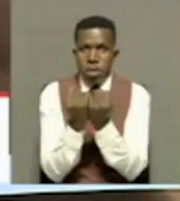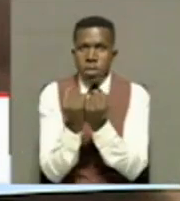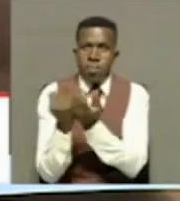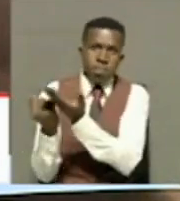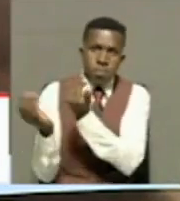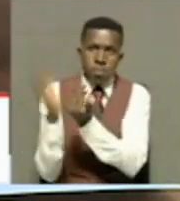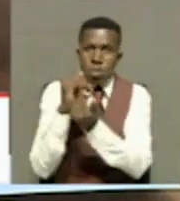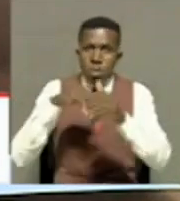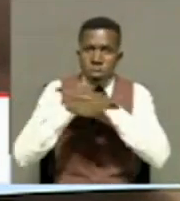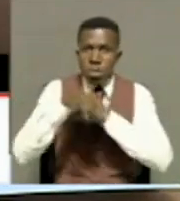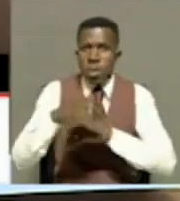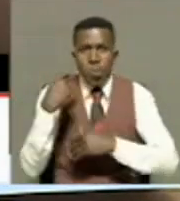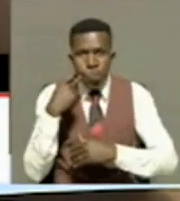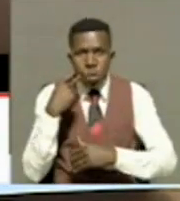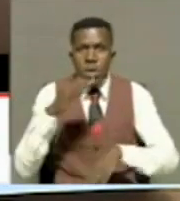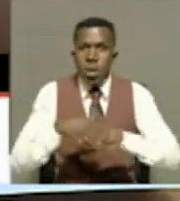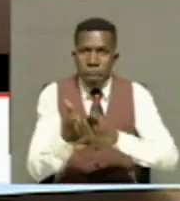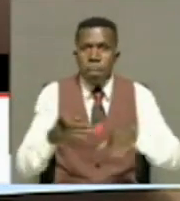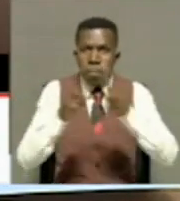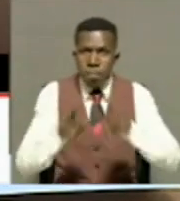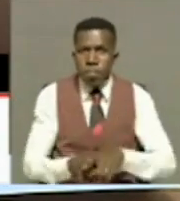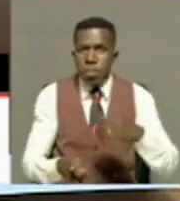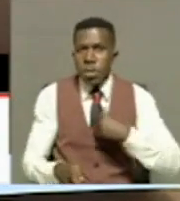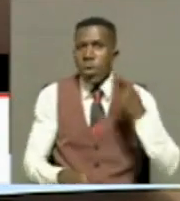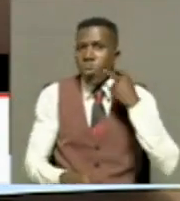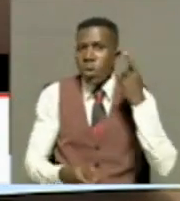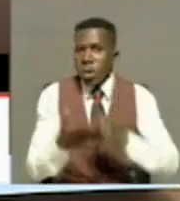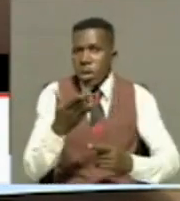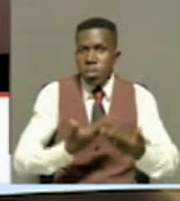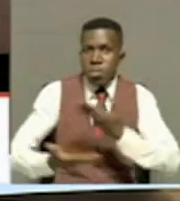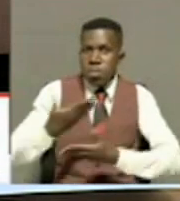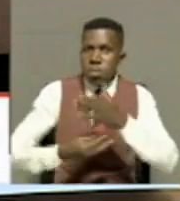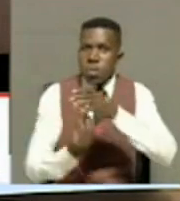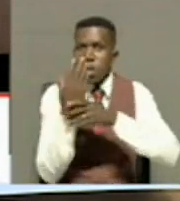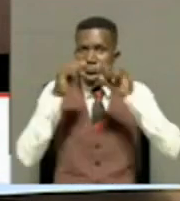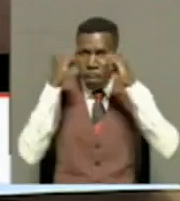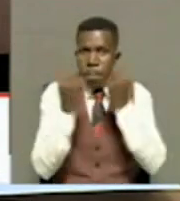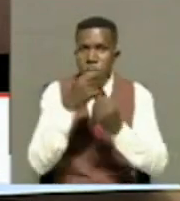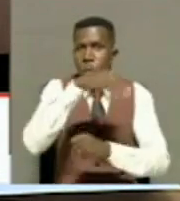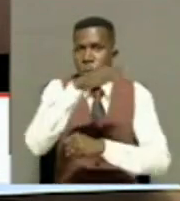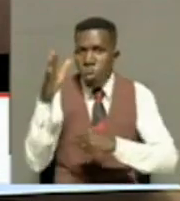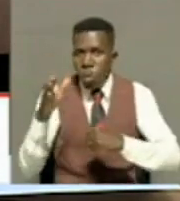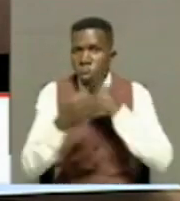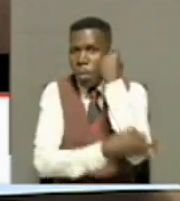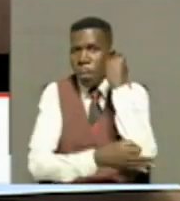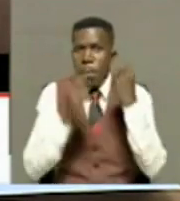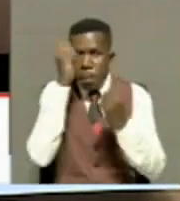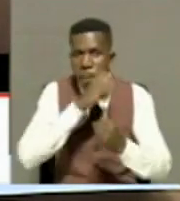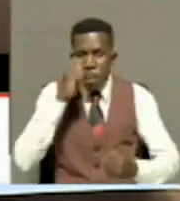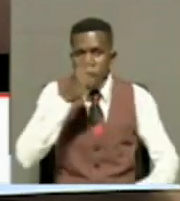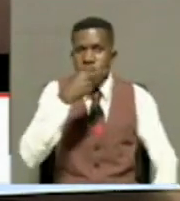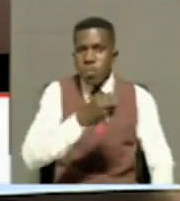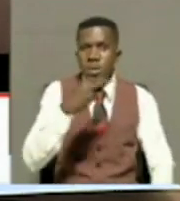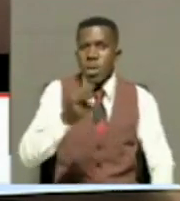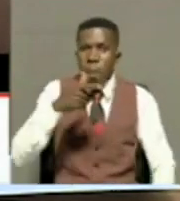União Europeia de cerca de 3,5 mil milhões de euros. Portanto, um investimento acumulado de 3,5 mil milhões